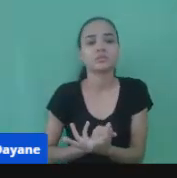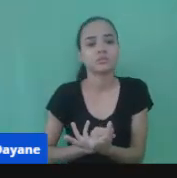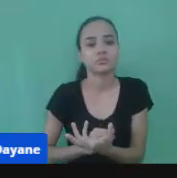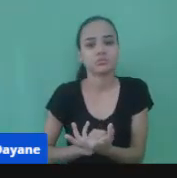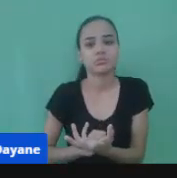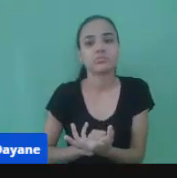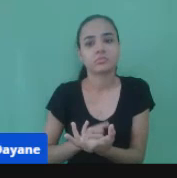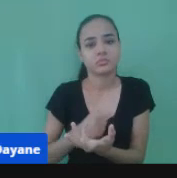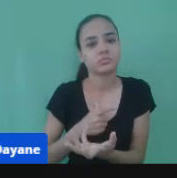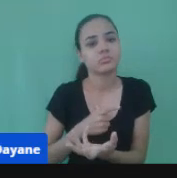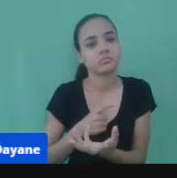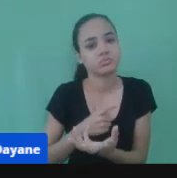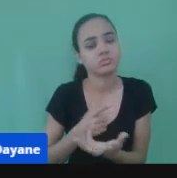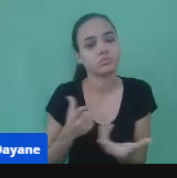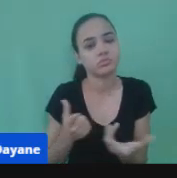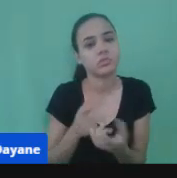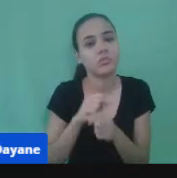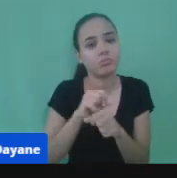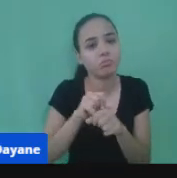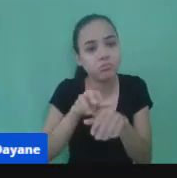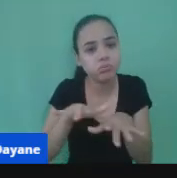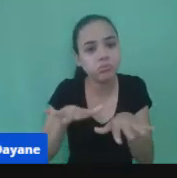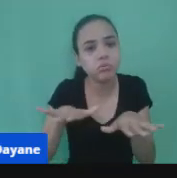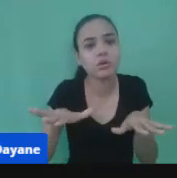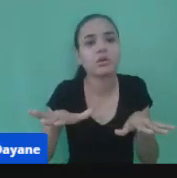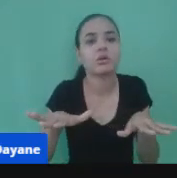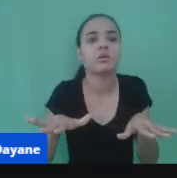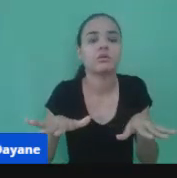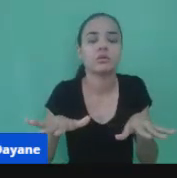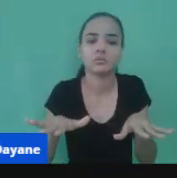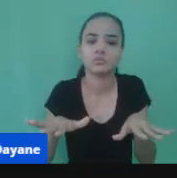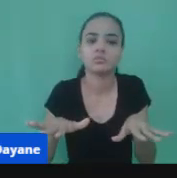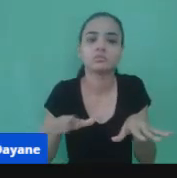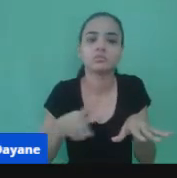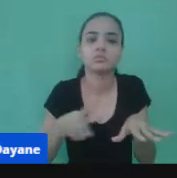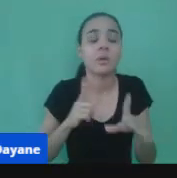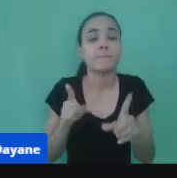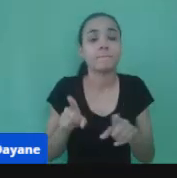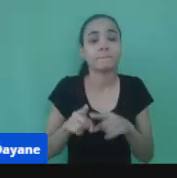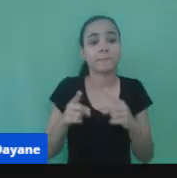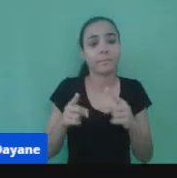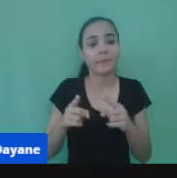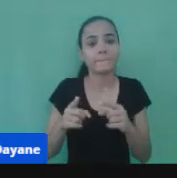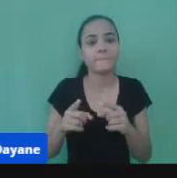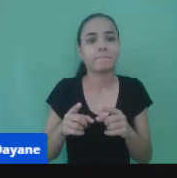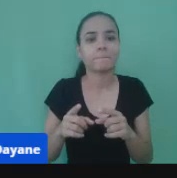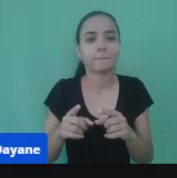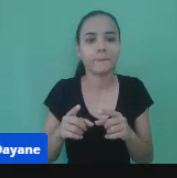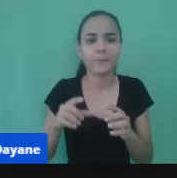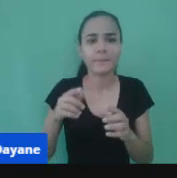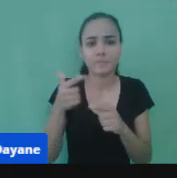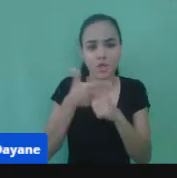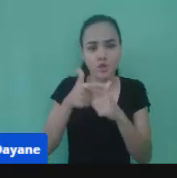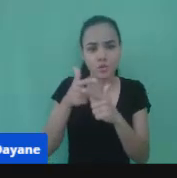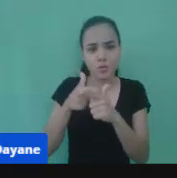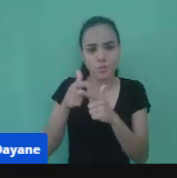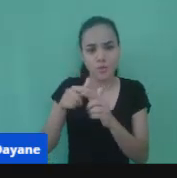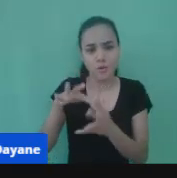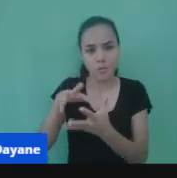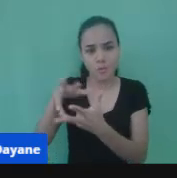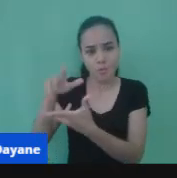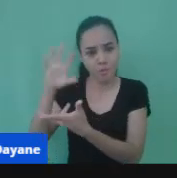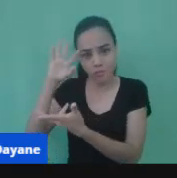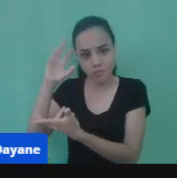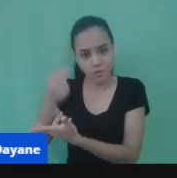você não fazer isso, né? Então, assim, você não resolve o problema do mundo, você resolve o seu problema local, mas que eu estou pensando